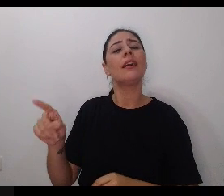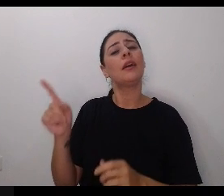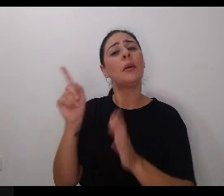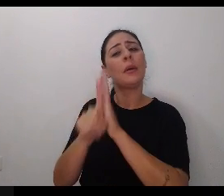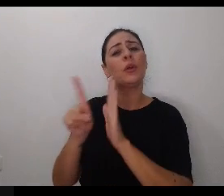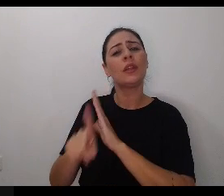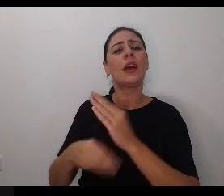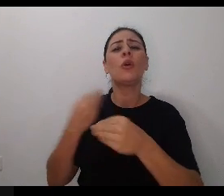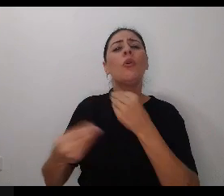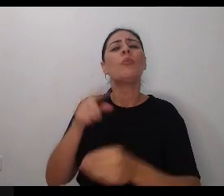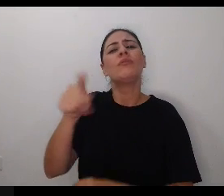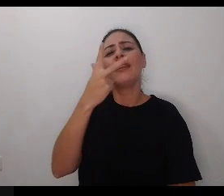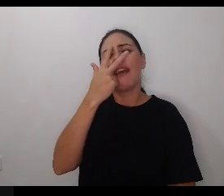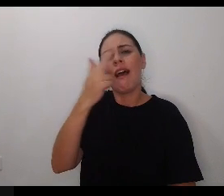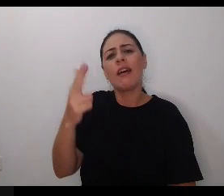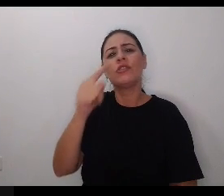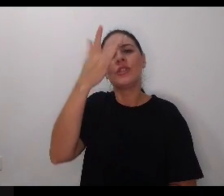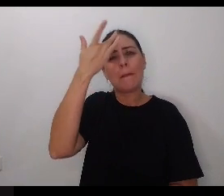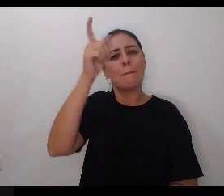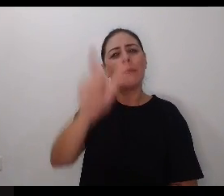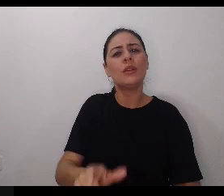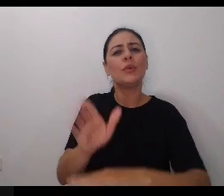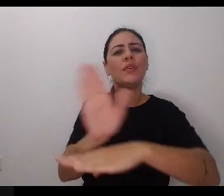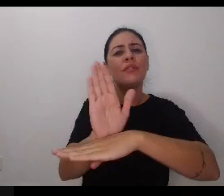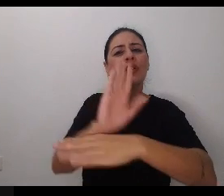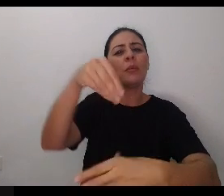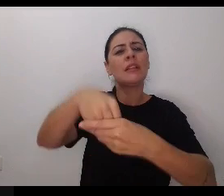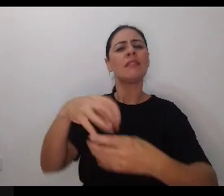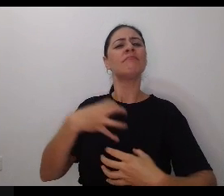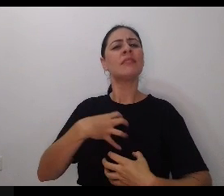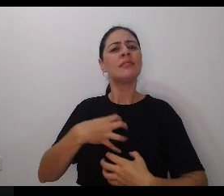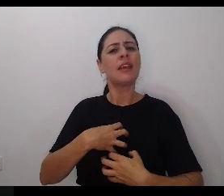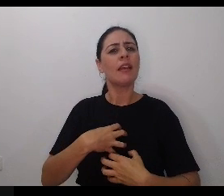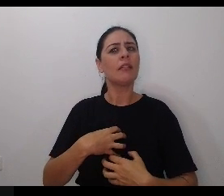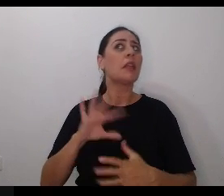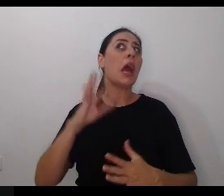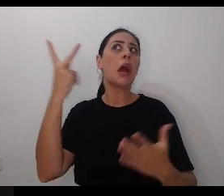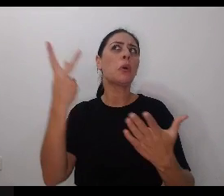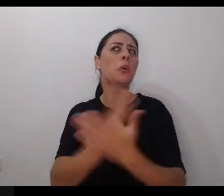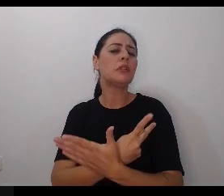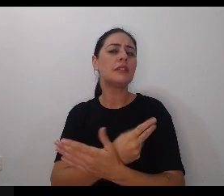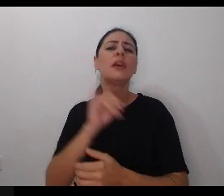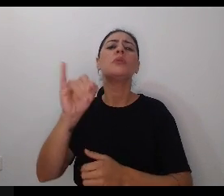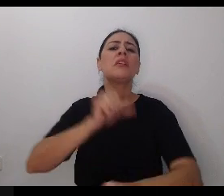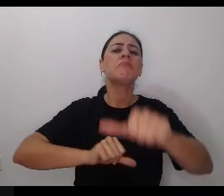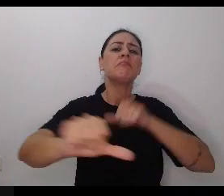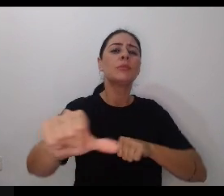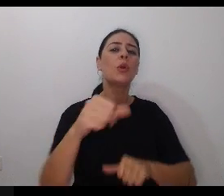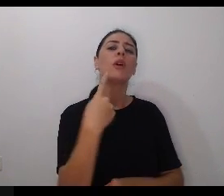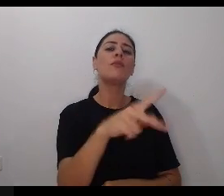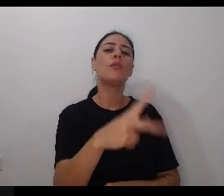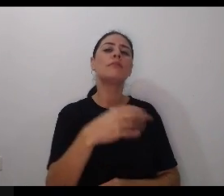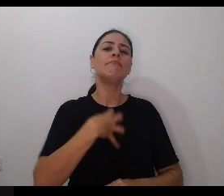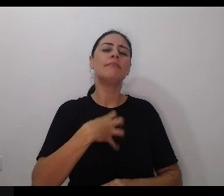gente pode, no final, perguntar para ela, né? Como que você acha que o personagem estava se sentindo, né? Ah, aconteceu tal coisa, como é que